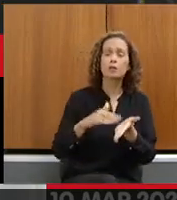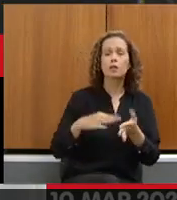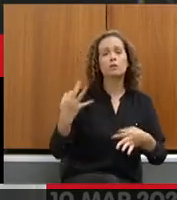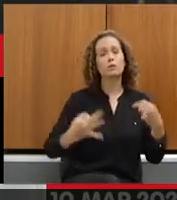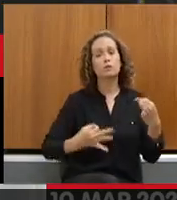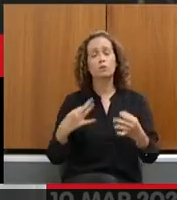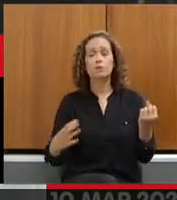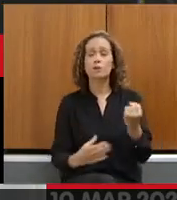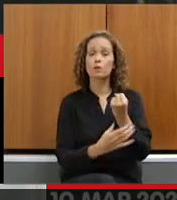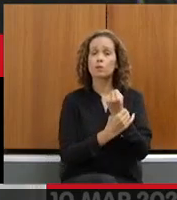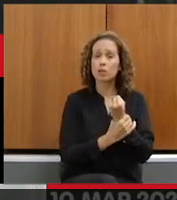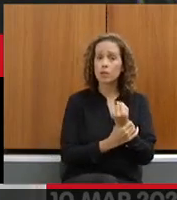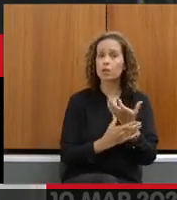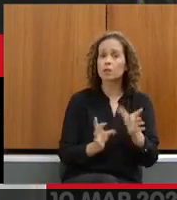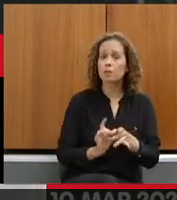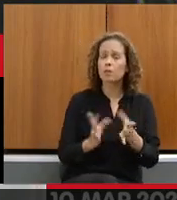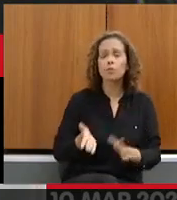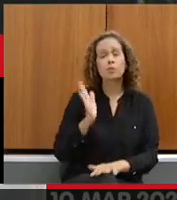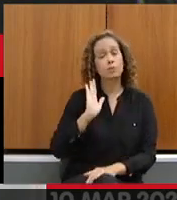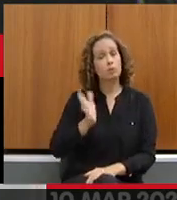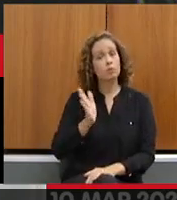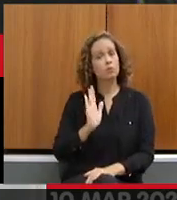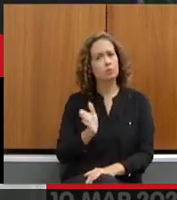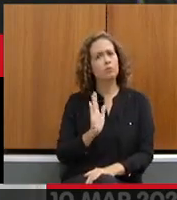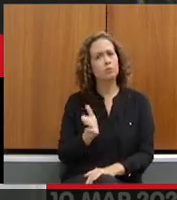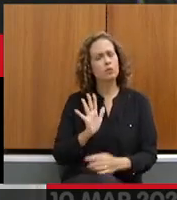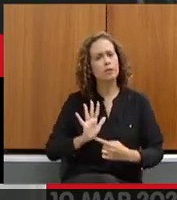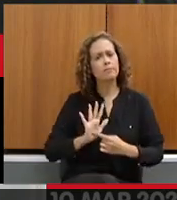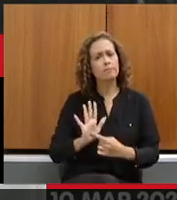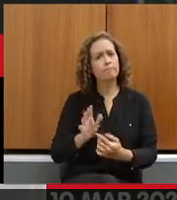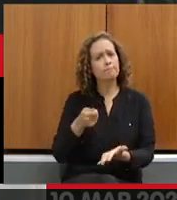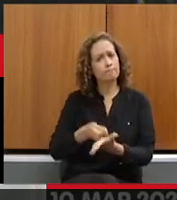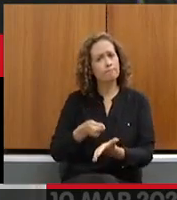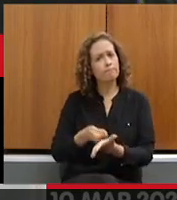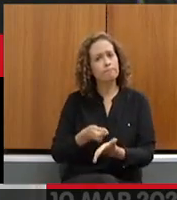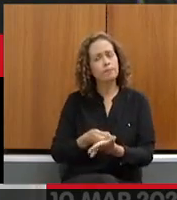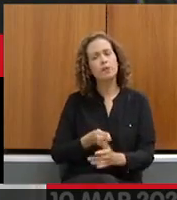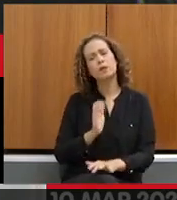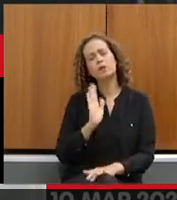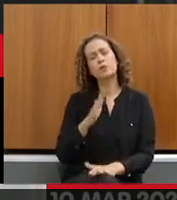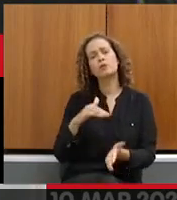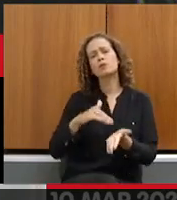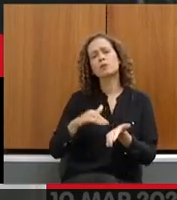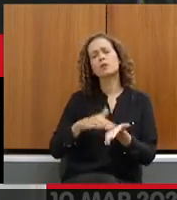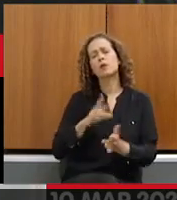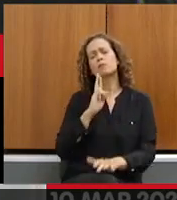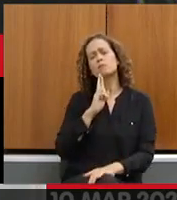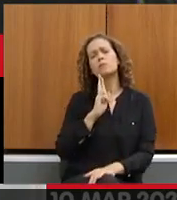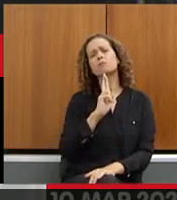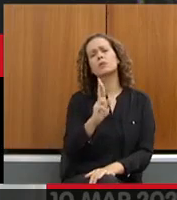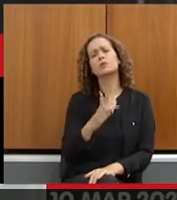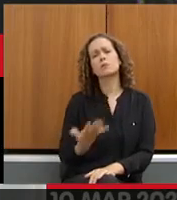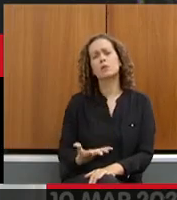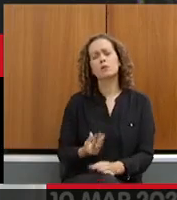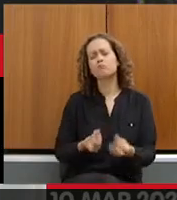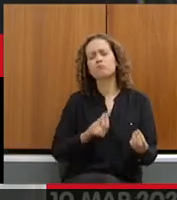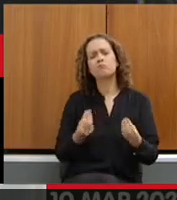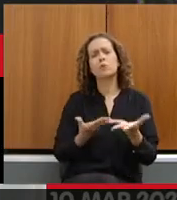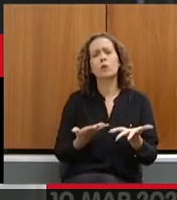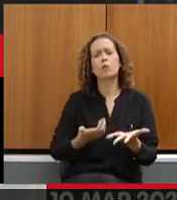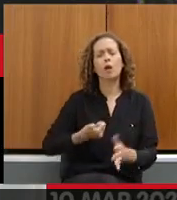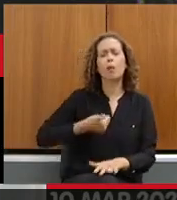justiça e Segurança Pública já oficiar o secretário já cobraram dele uma resposta sobre essa priorização